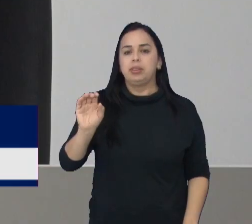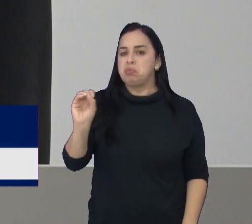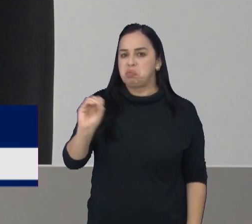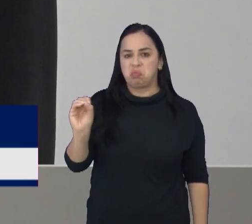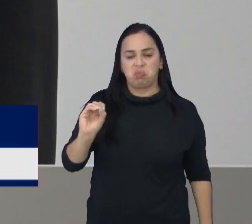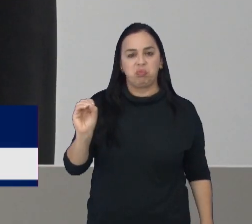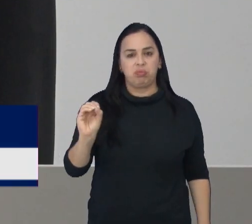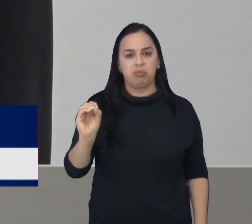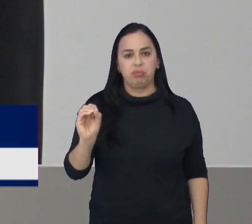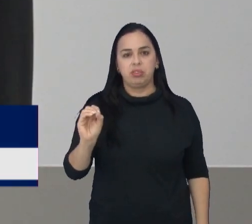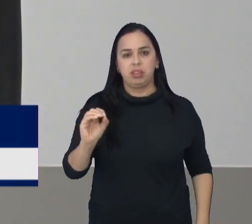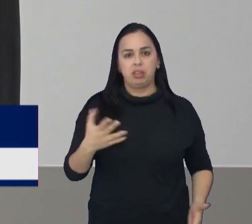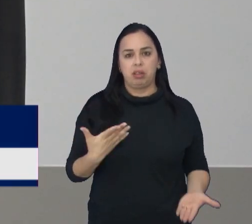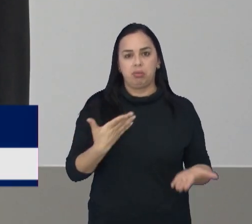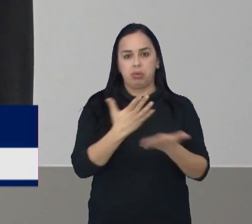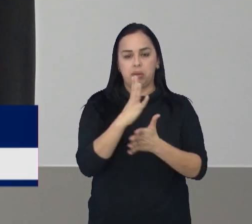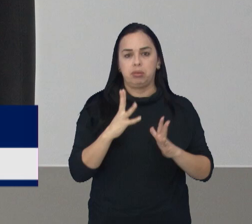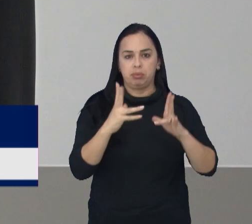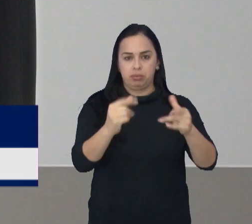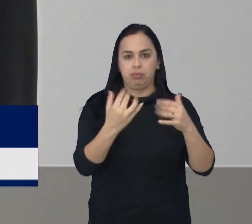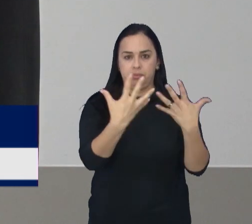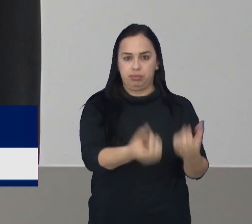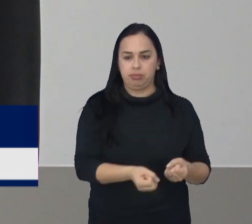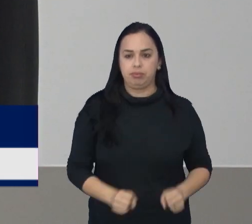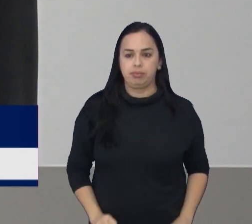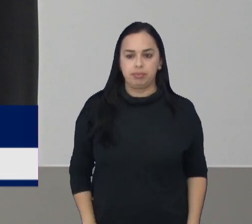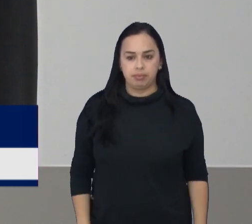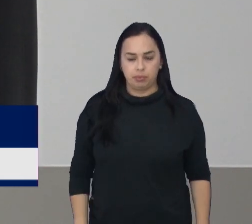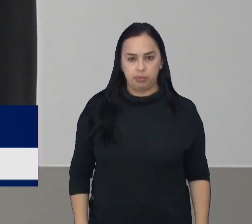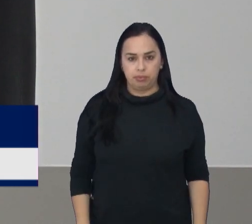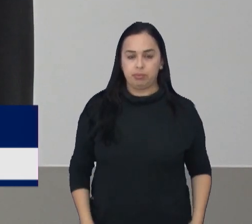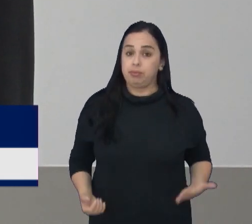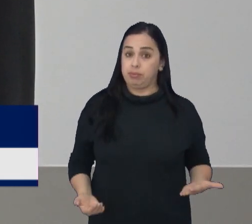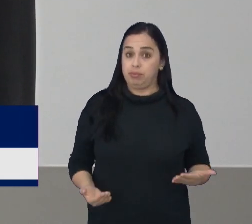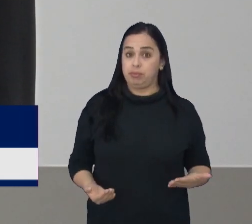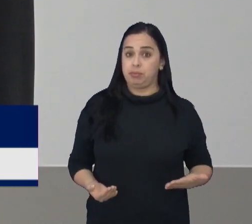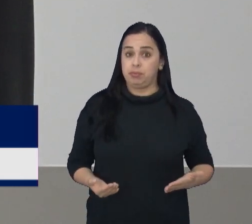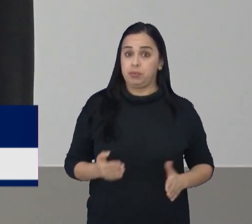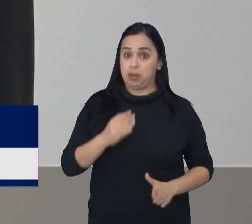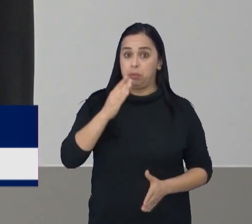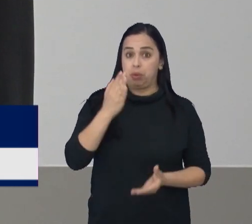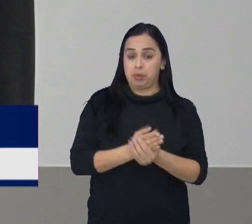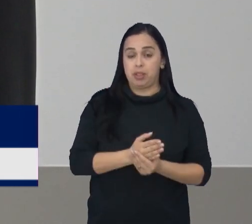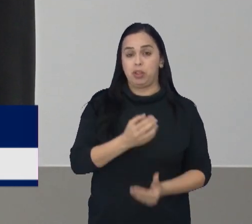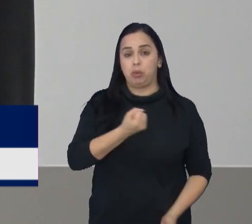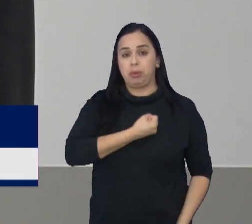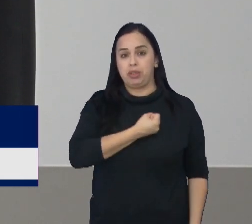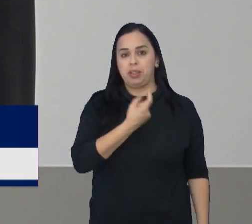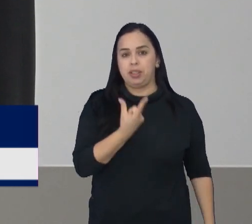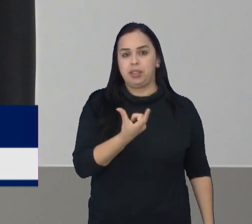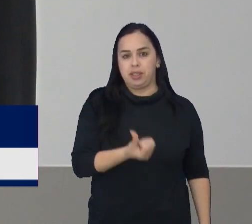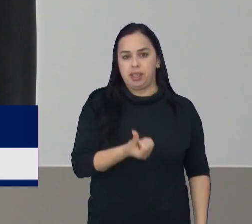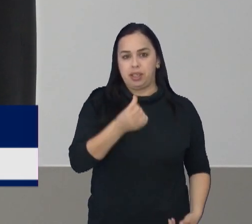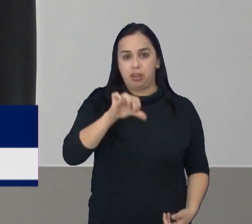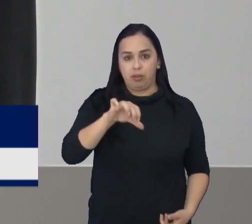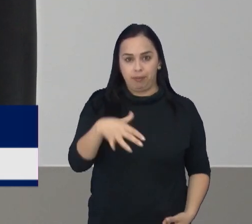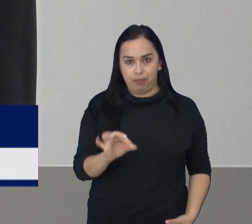Nenhum voto contrário, está aprovado por unanimidade. Em discussão, o processo número